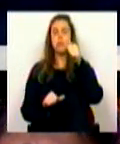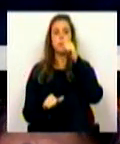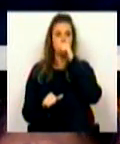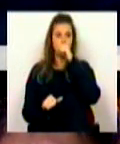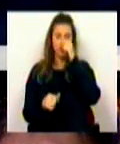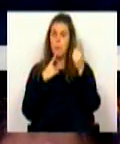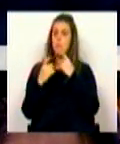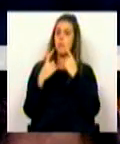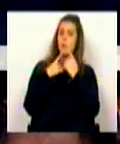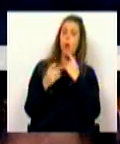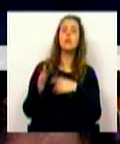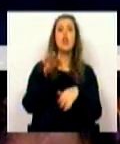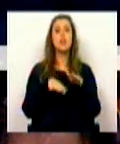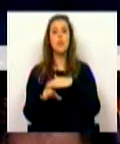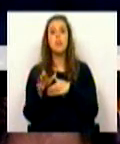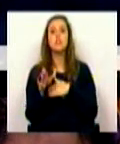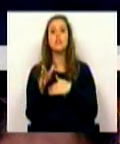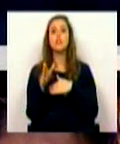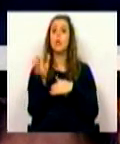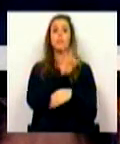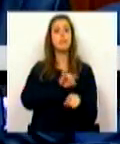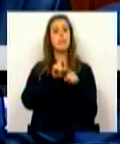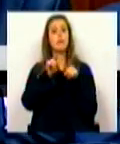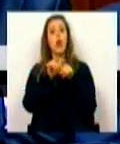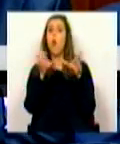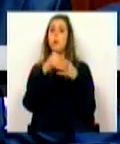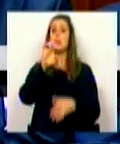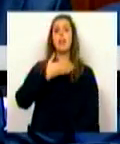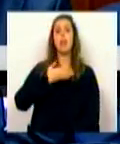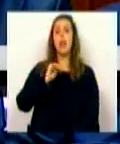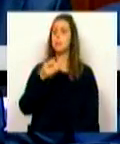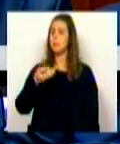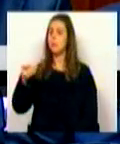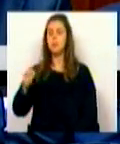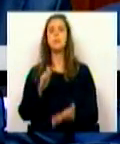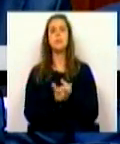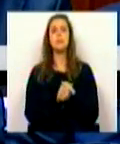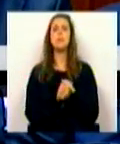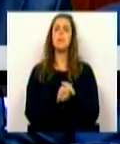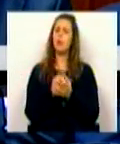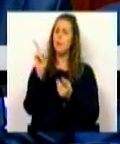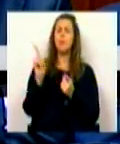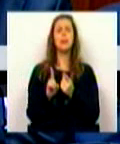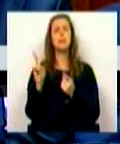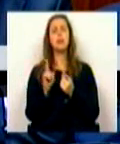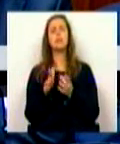de questões colocadas pelos senhores deputados do CDS-PP. Em primeiro lugar,